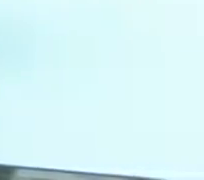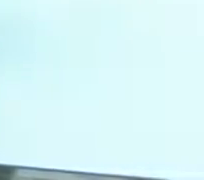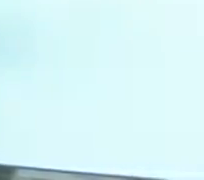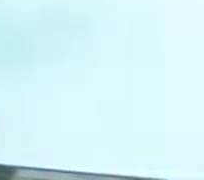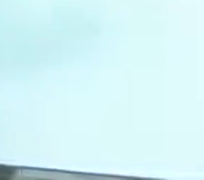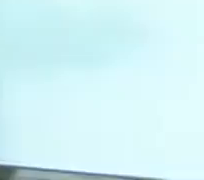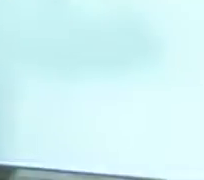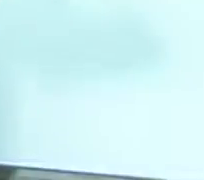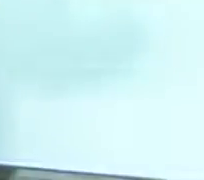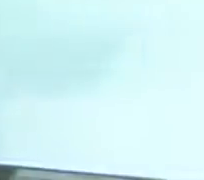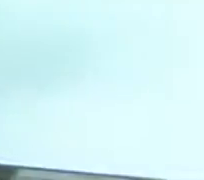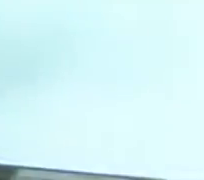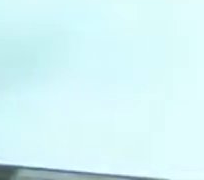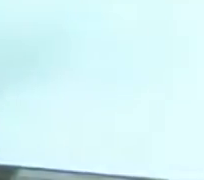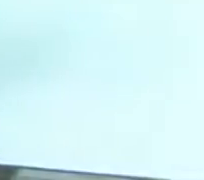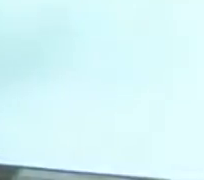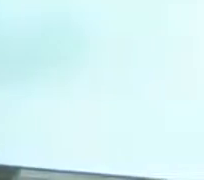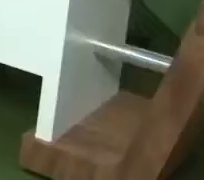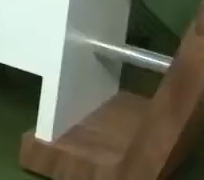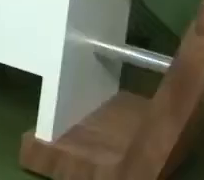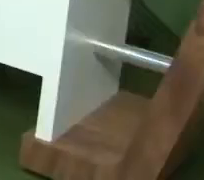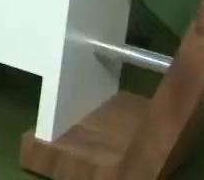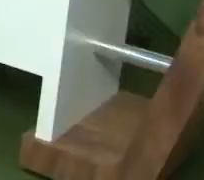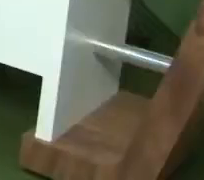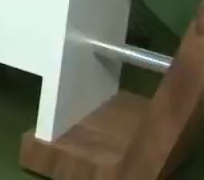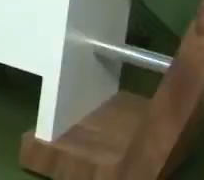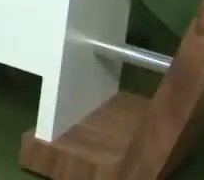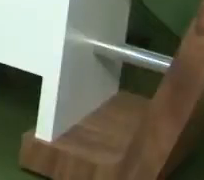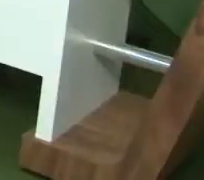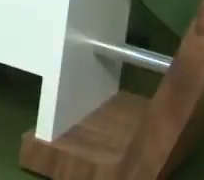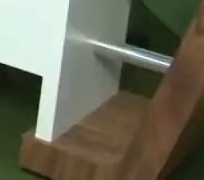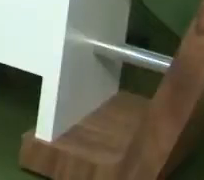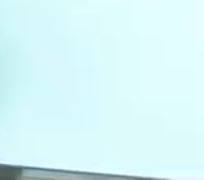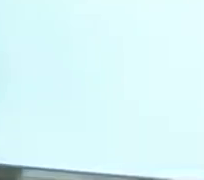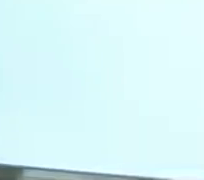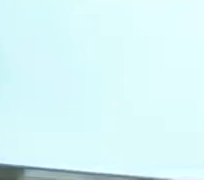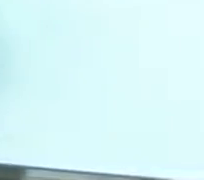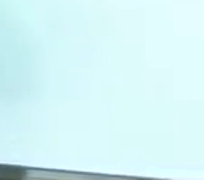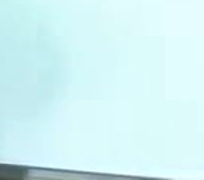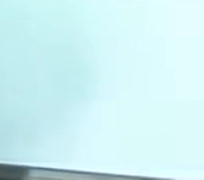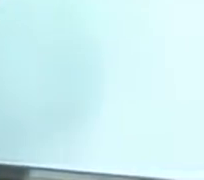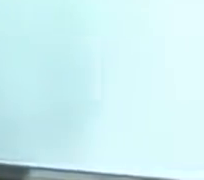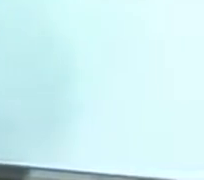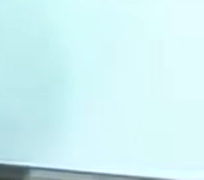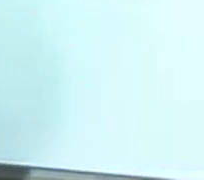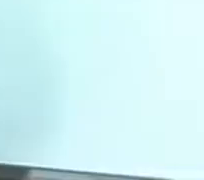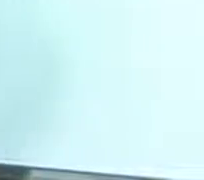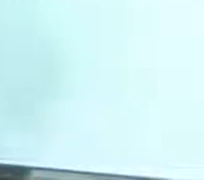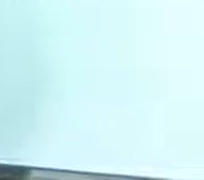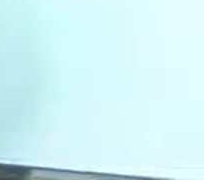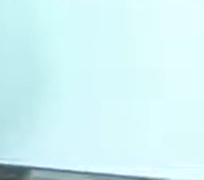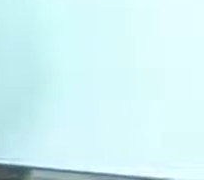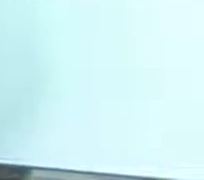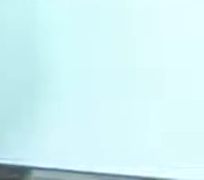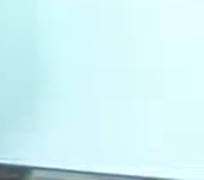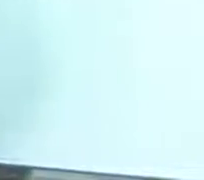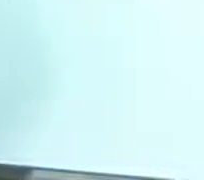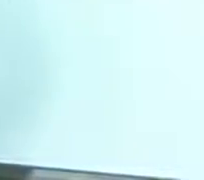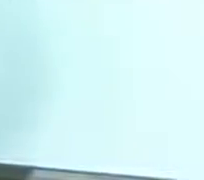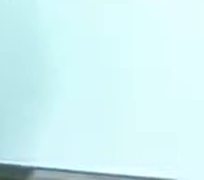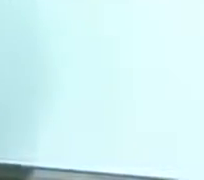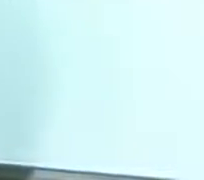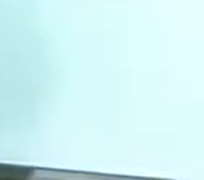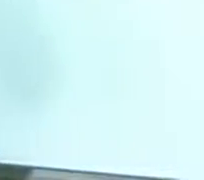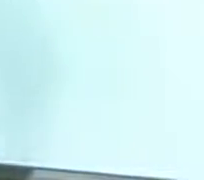quem que participou bastante semana passada? Foi Espigão do Oeste. Espigão do Oeste. Então, parabéns, Espigão do Oeste, obrigado pelas